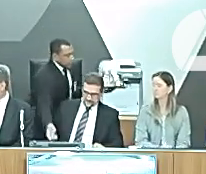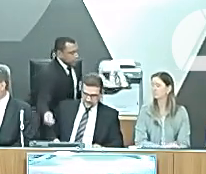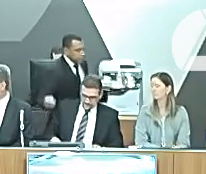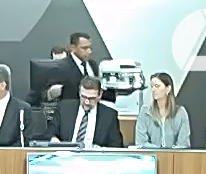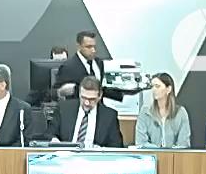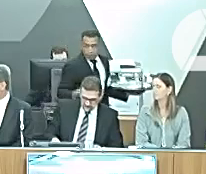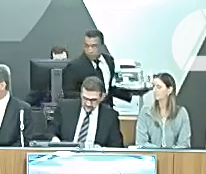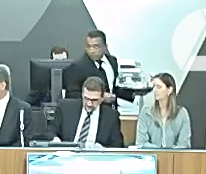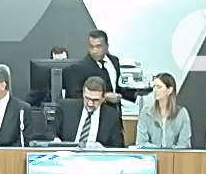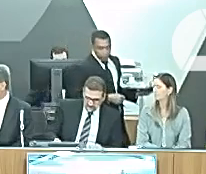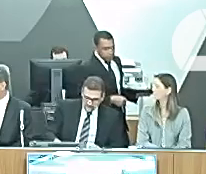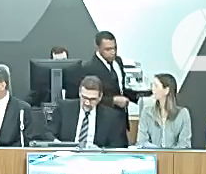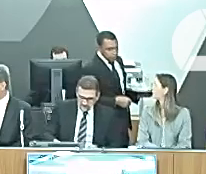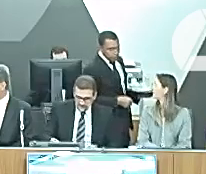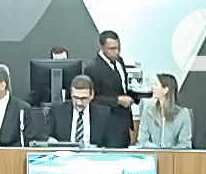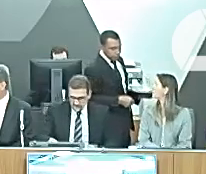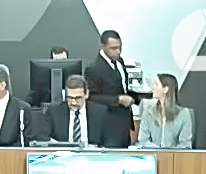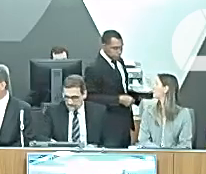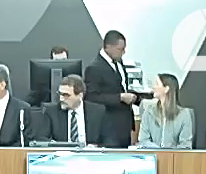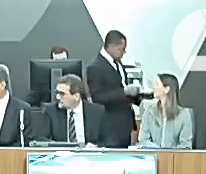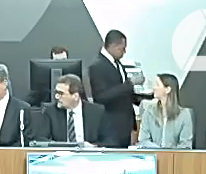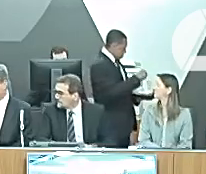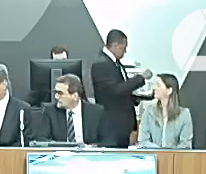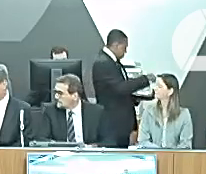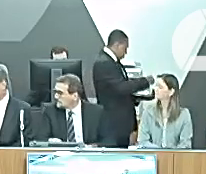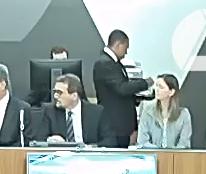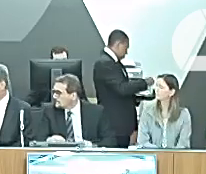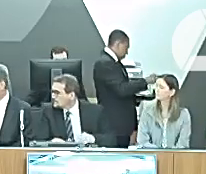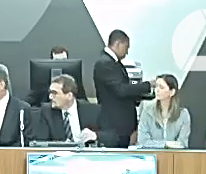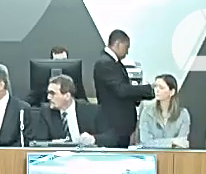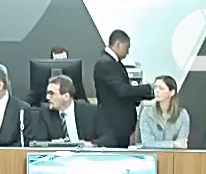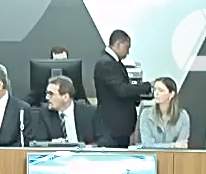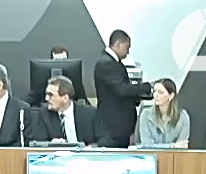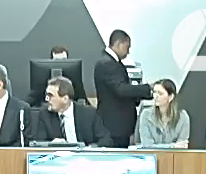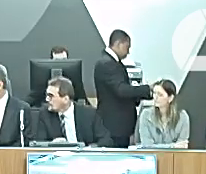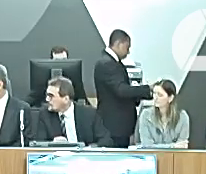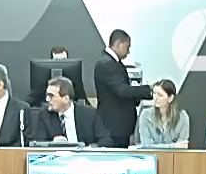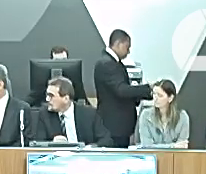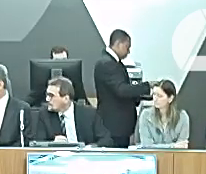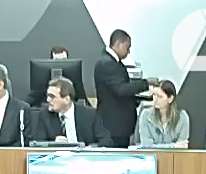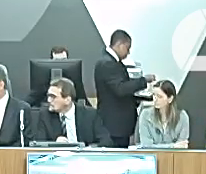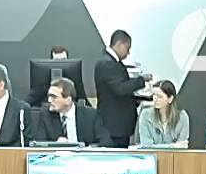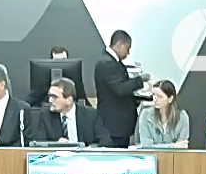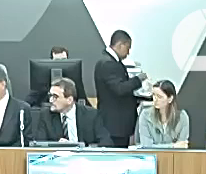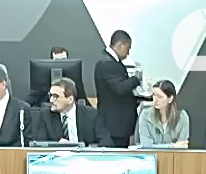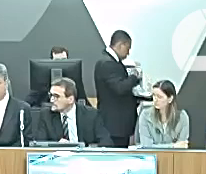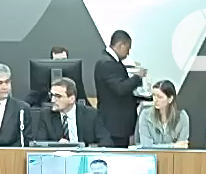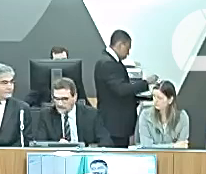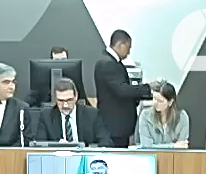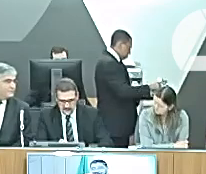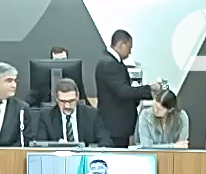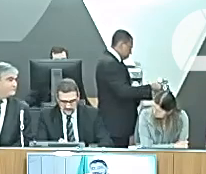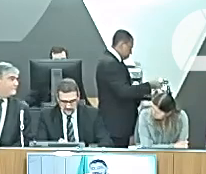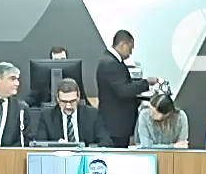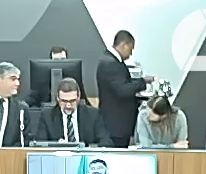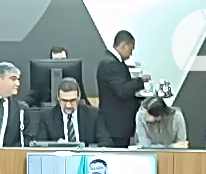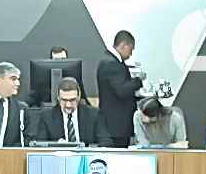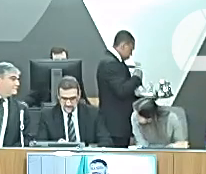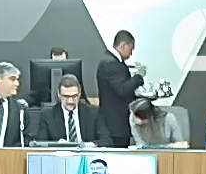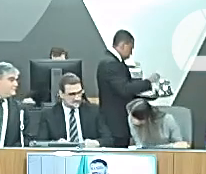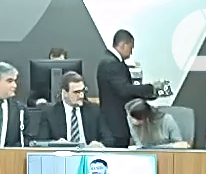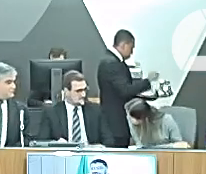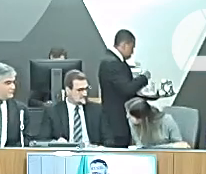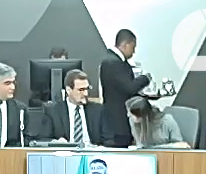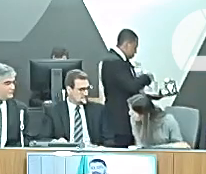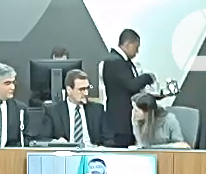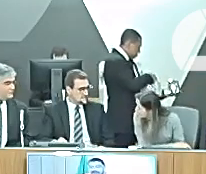todos quero agradecer o deputado professor lembrou pelo convite está aqui